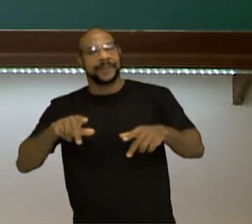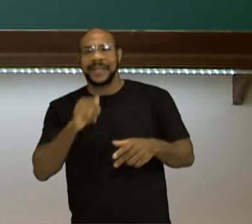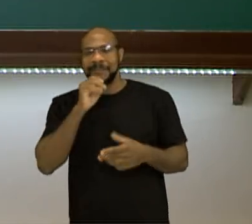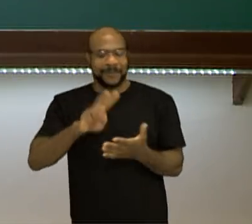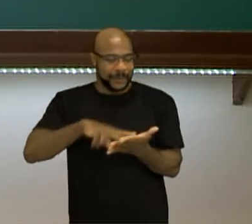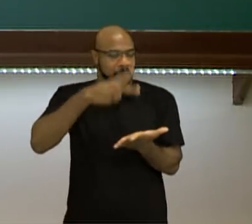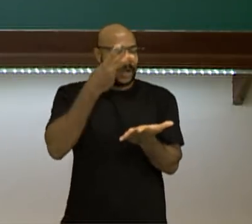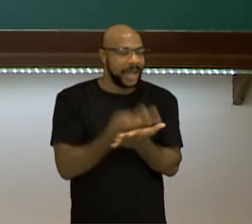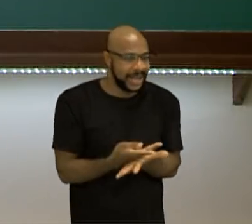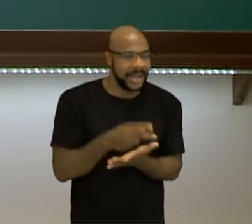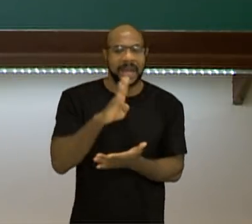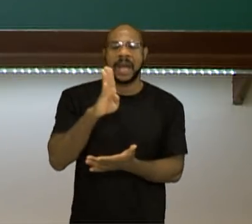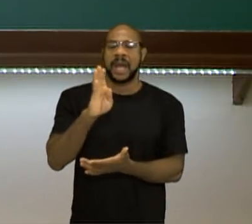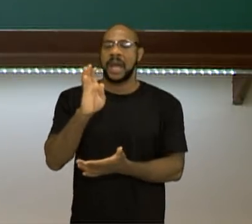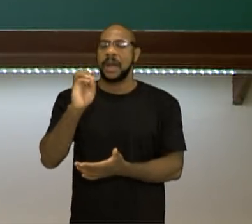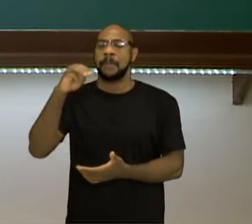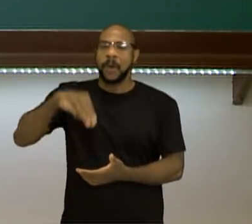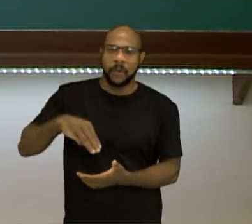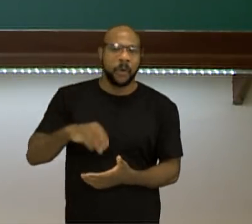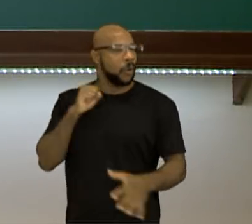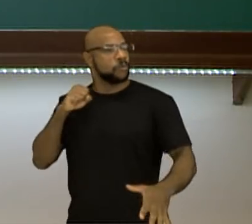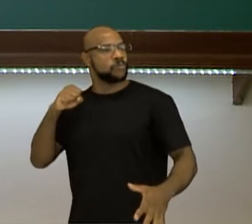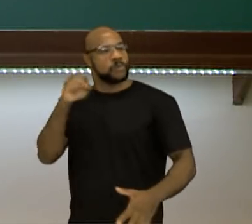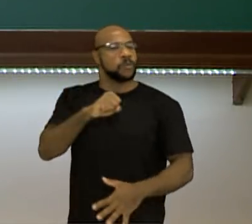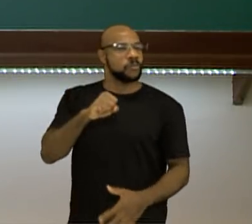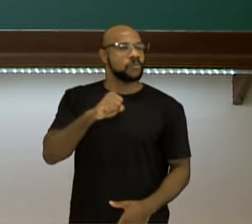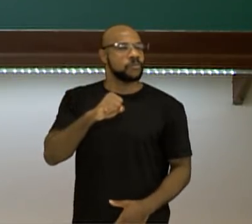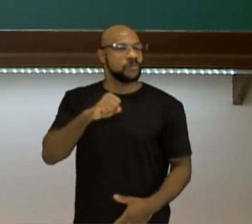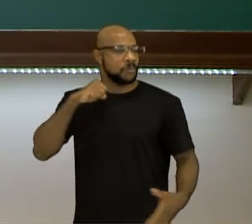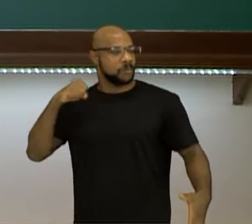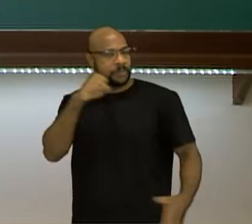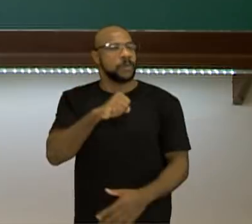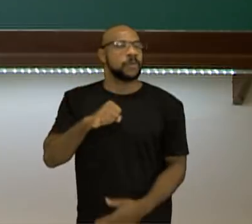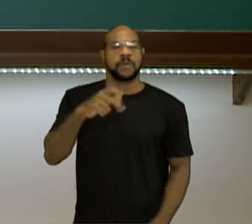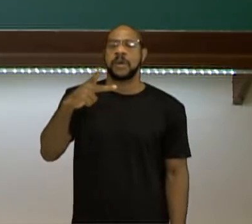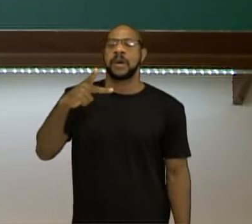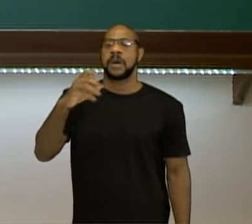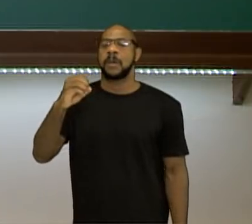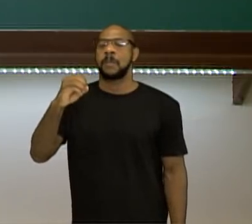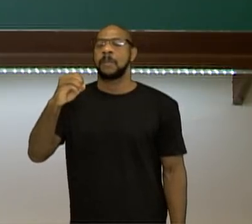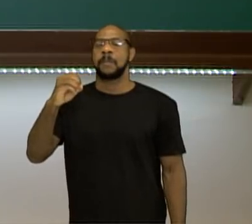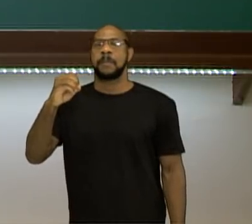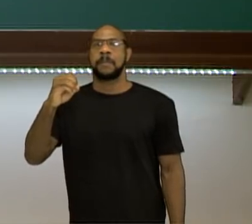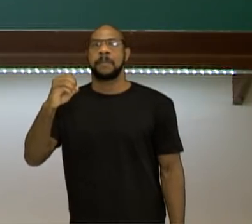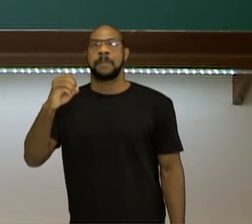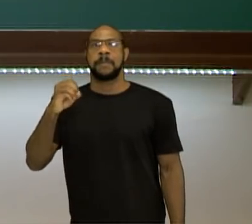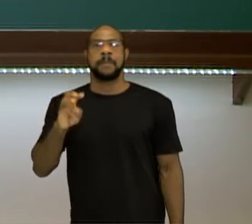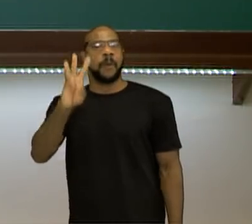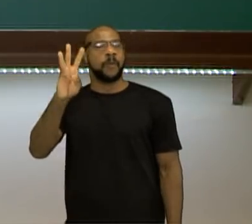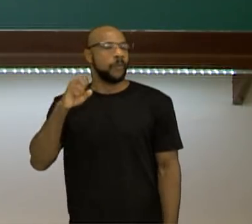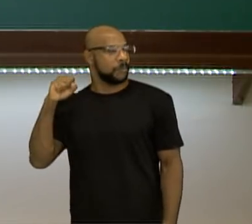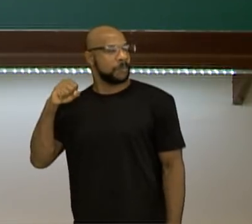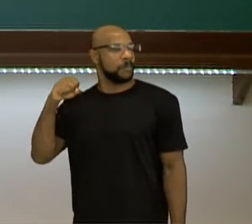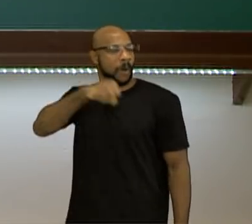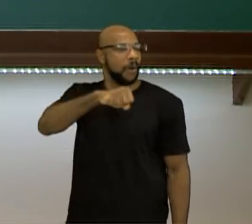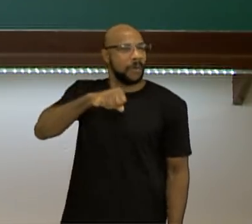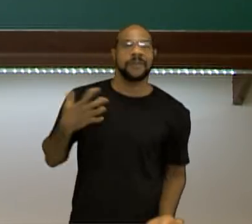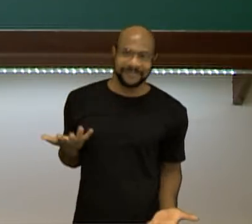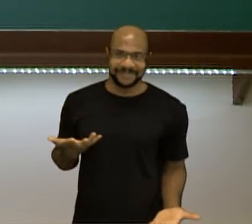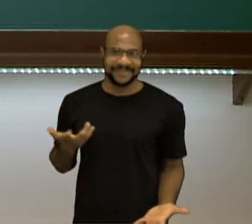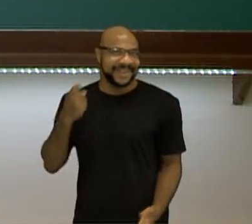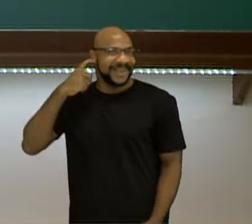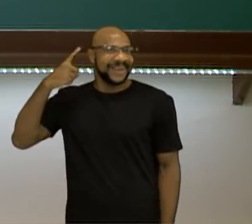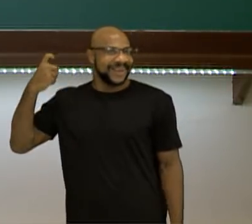quando alguém dá um soco em alguém, né? Pou! Então, você tem